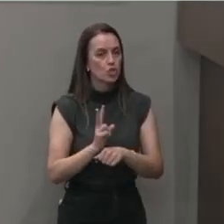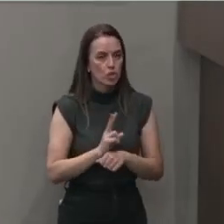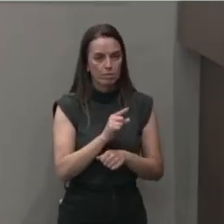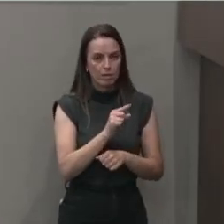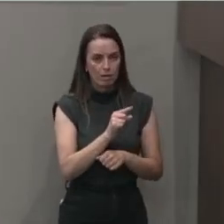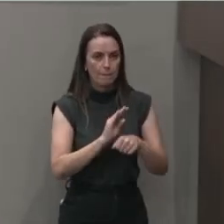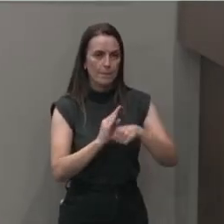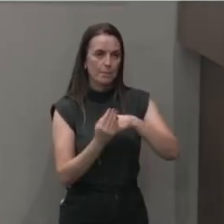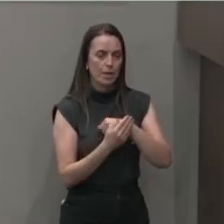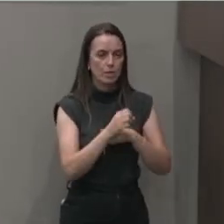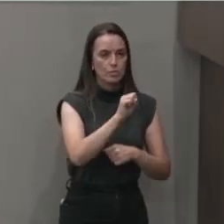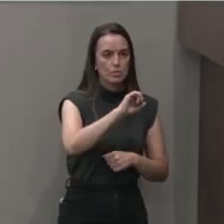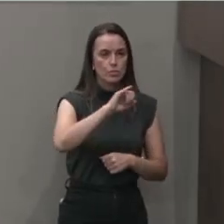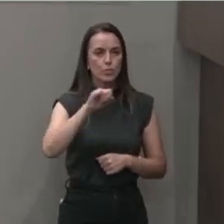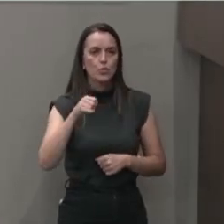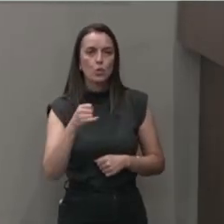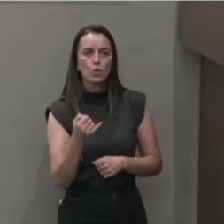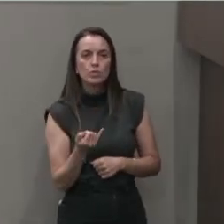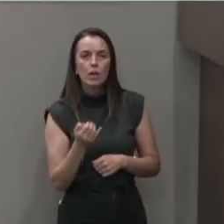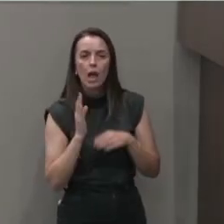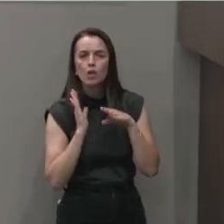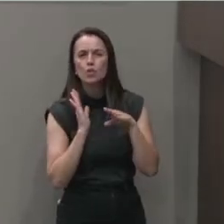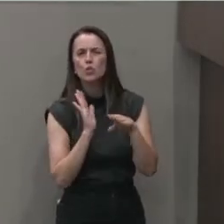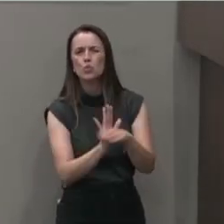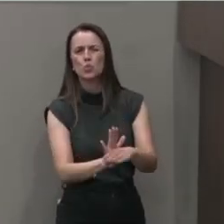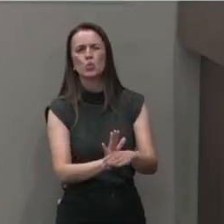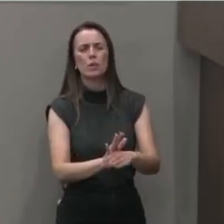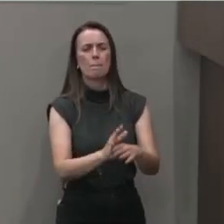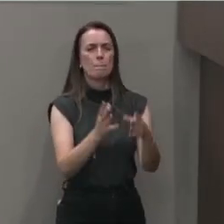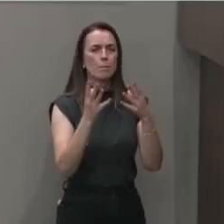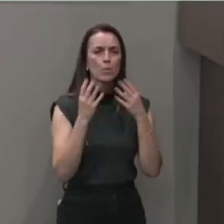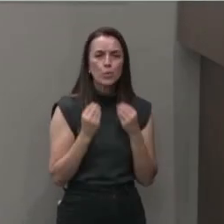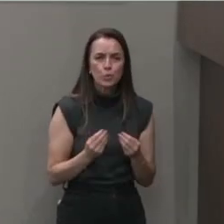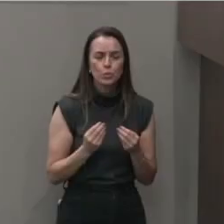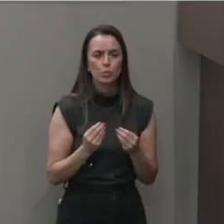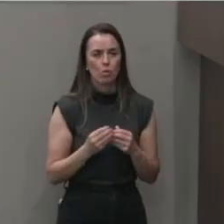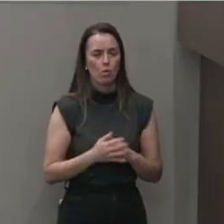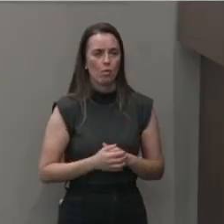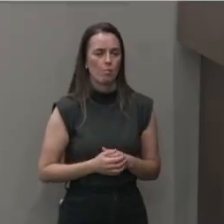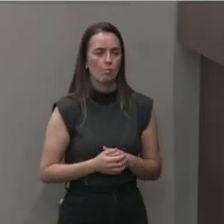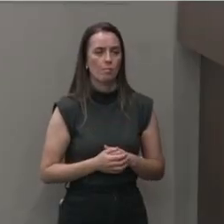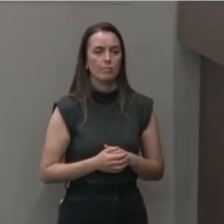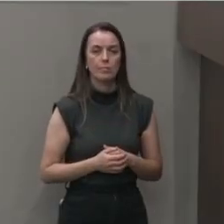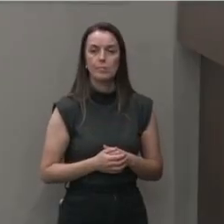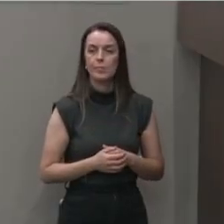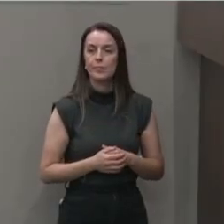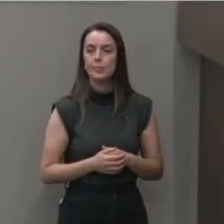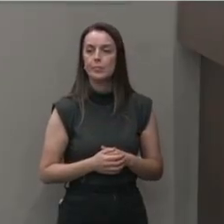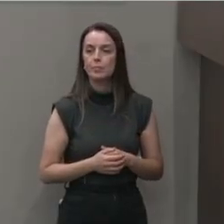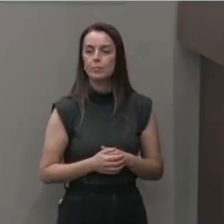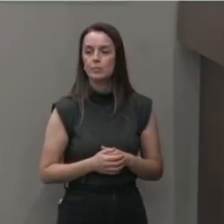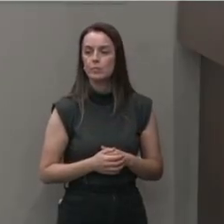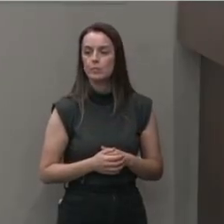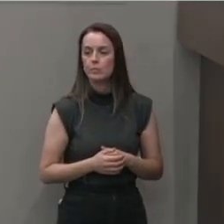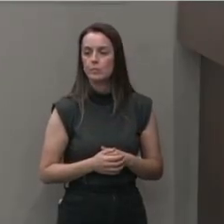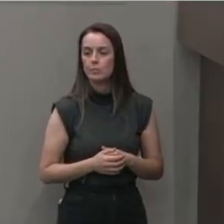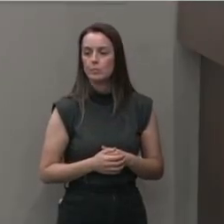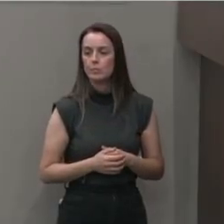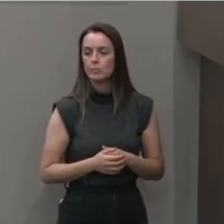as recepcionistas são mulheres. Eu entendo que o projeto pode contemplar nesse sentido. Não sei se o vereador quer responder alguma dessas